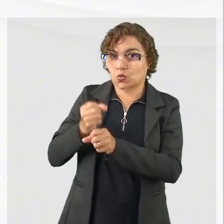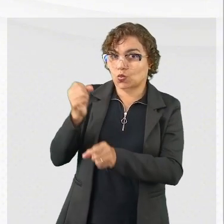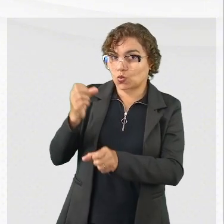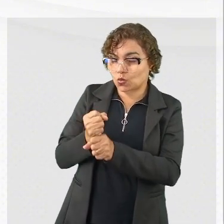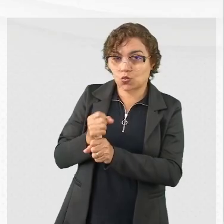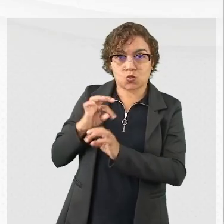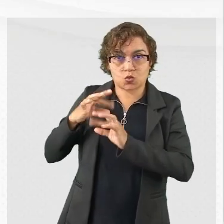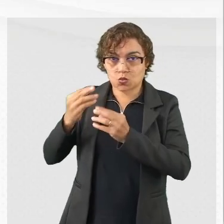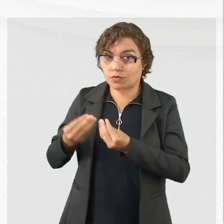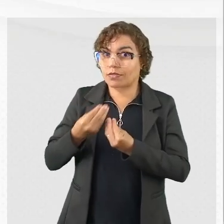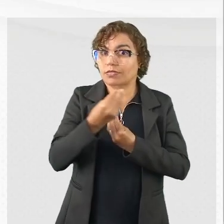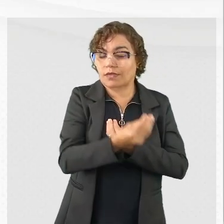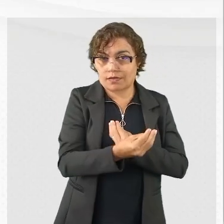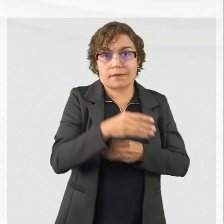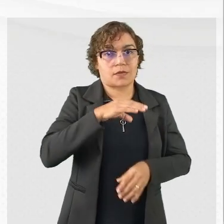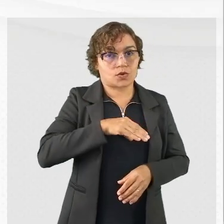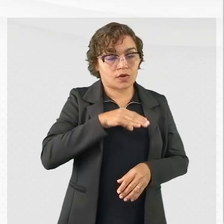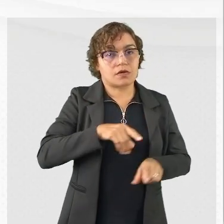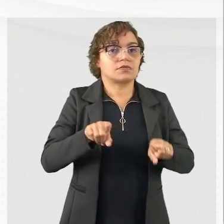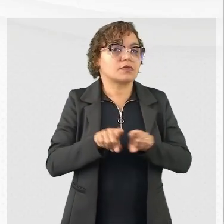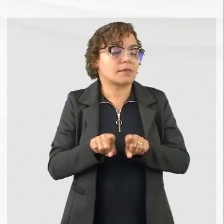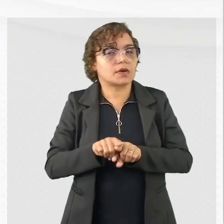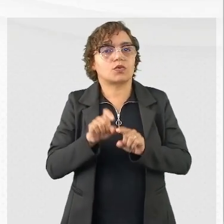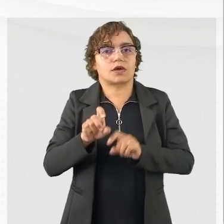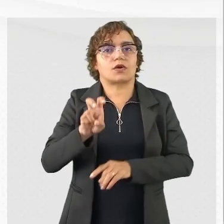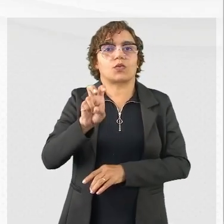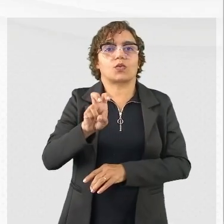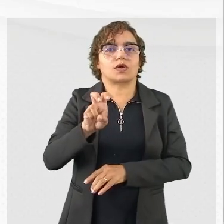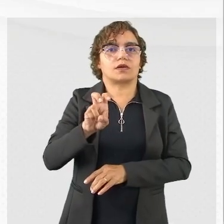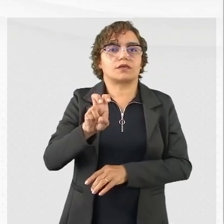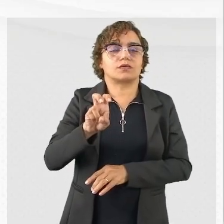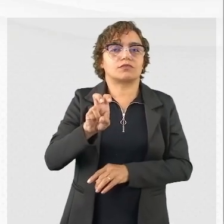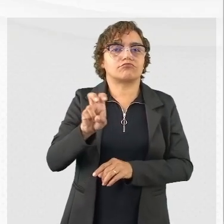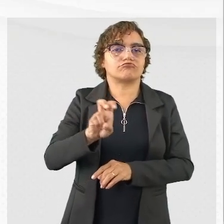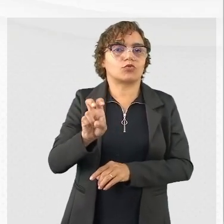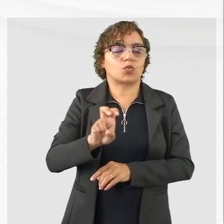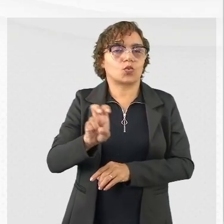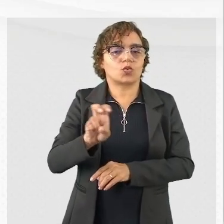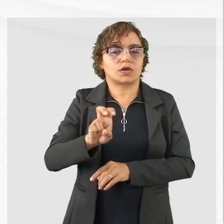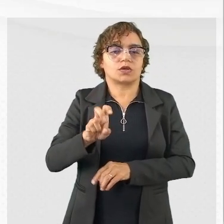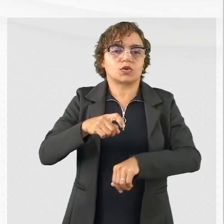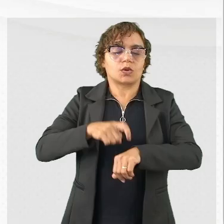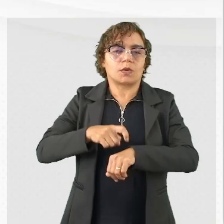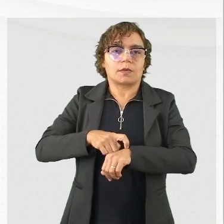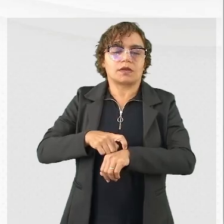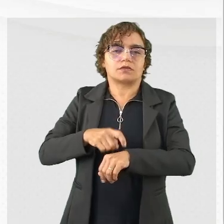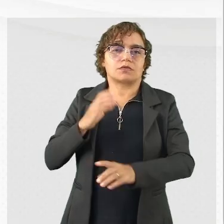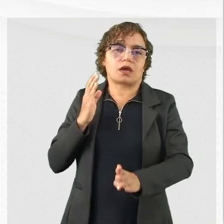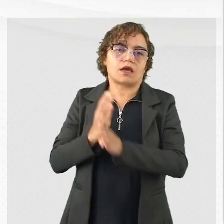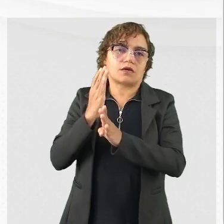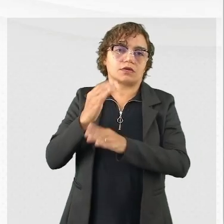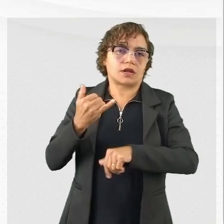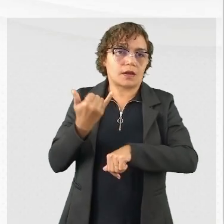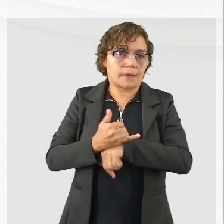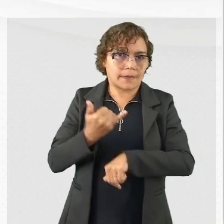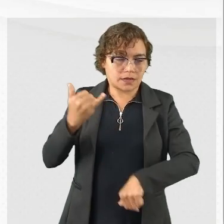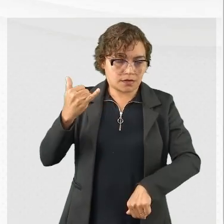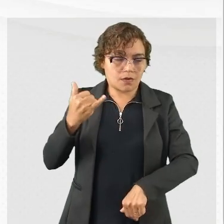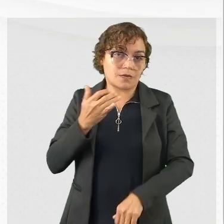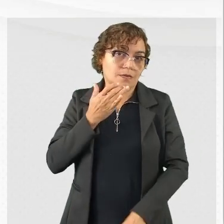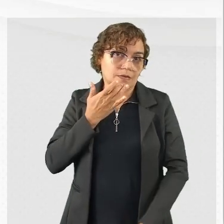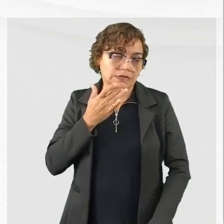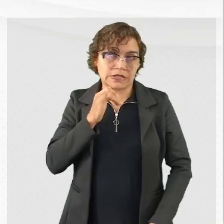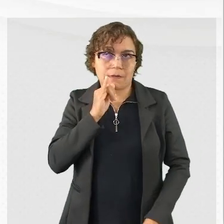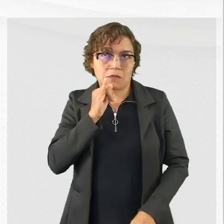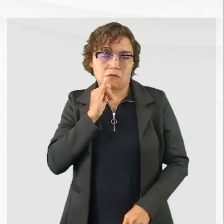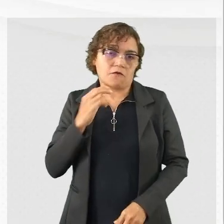para eles. E recolher também o quinto, quando encontrasse, então, os metais preciosos, que não é nesse primeiro momento. Então,